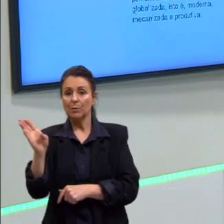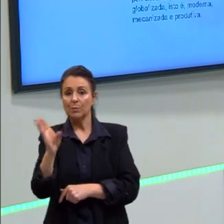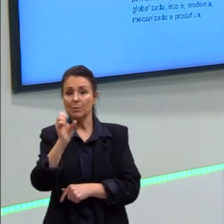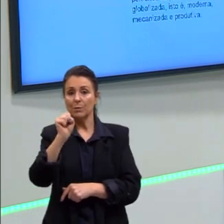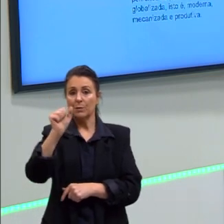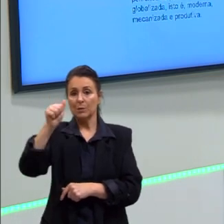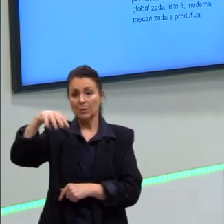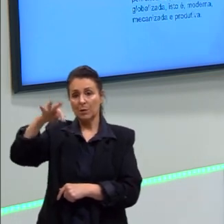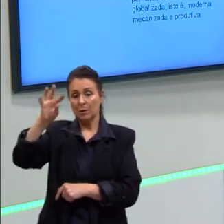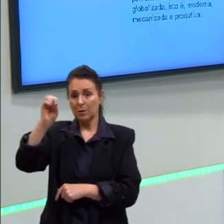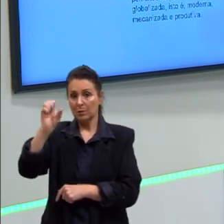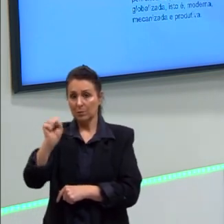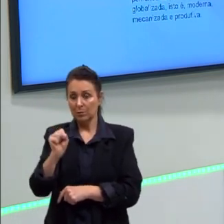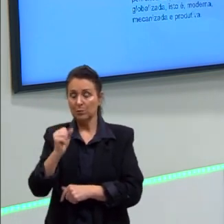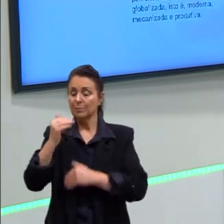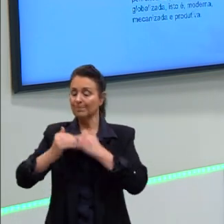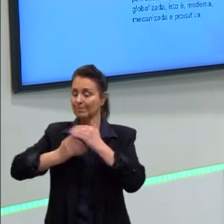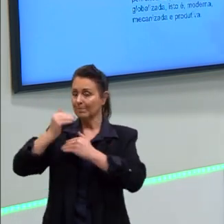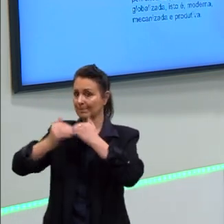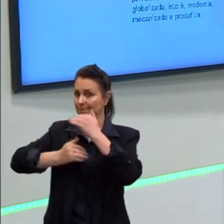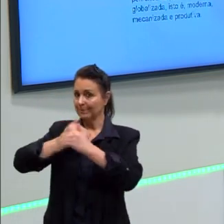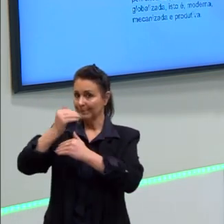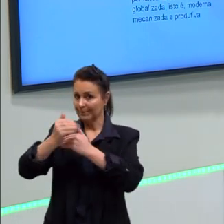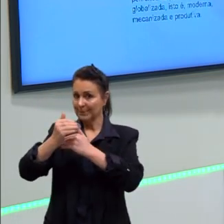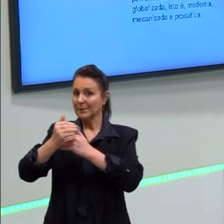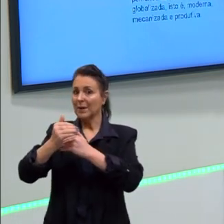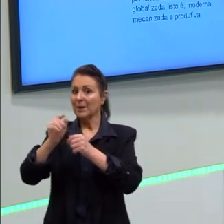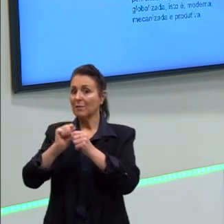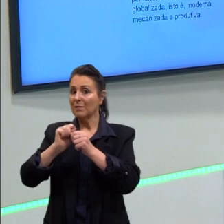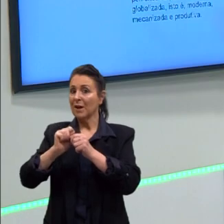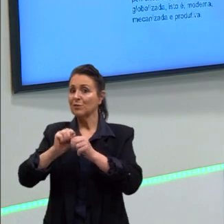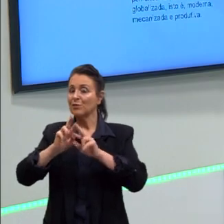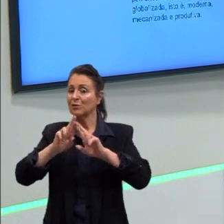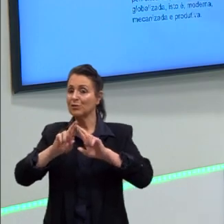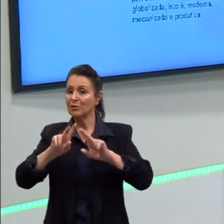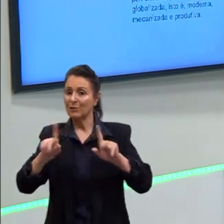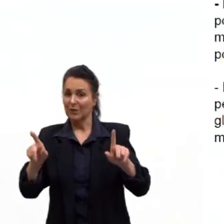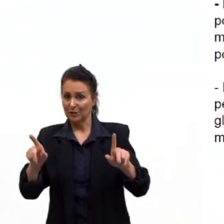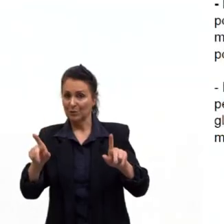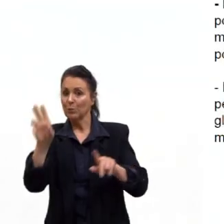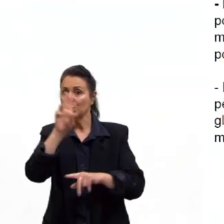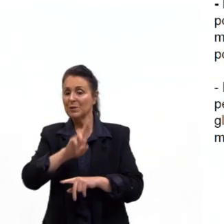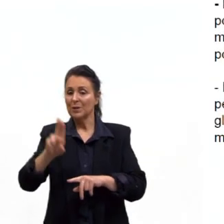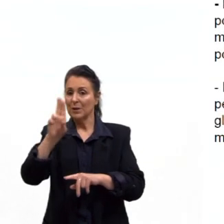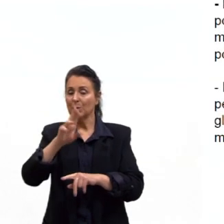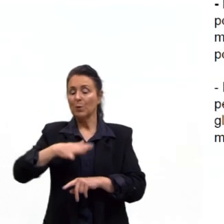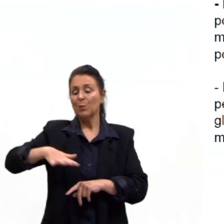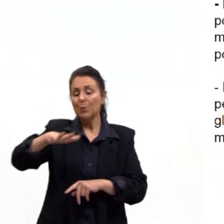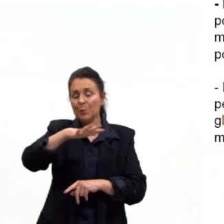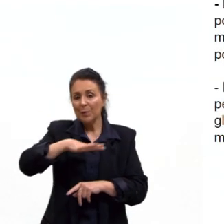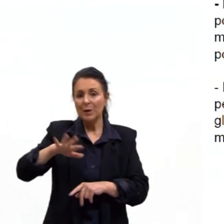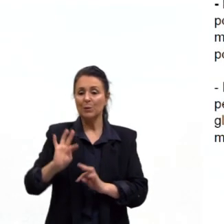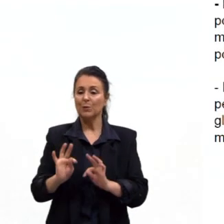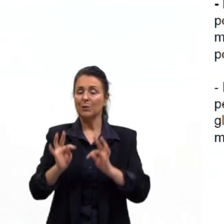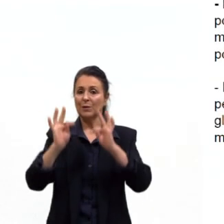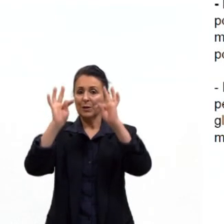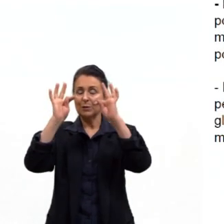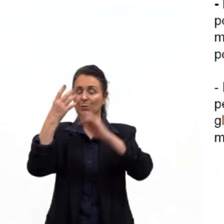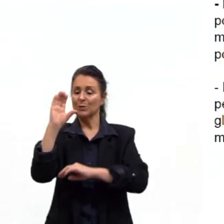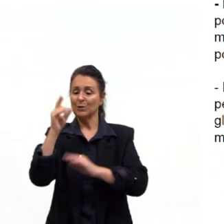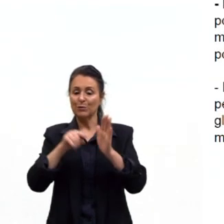essa parte de desenvolvimento relacionada Essa parte é científica né do meio técnico-científico-informacional